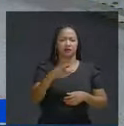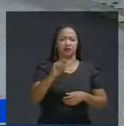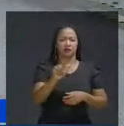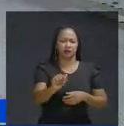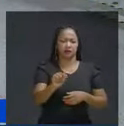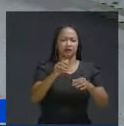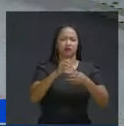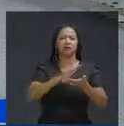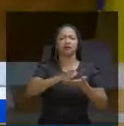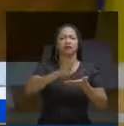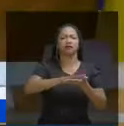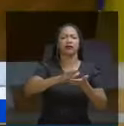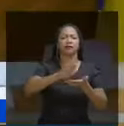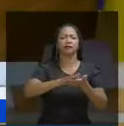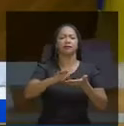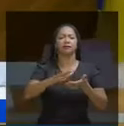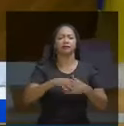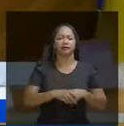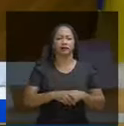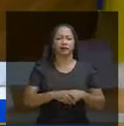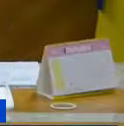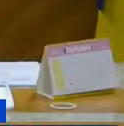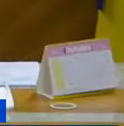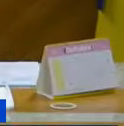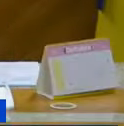84/37, publicado em sessão.